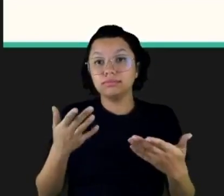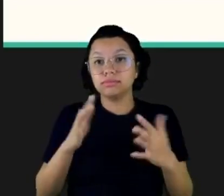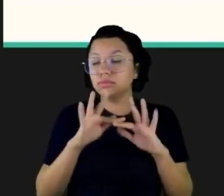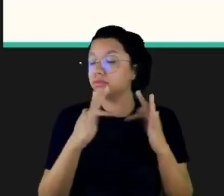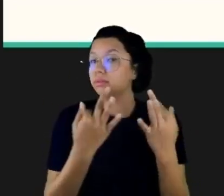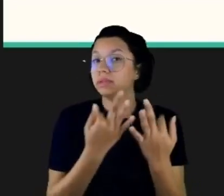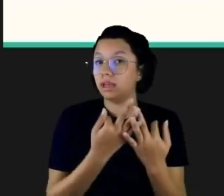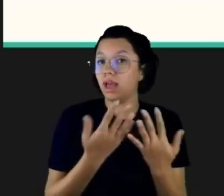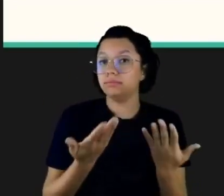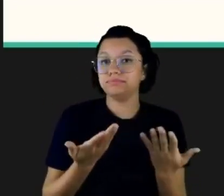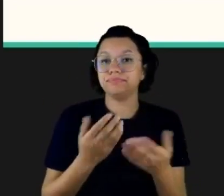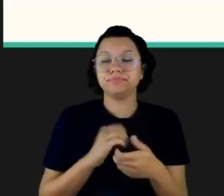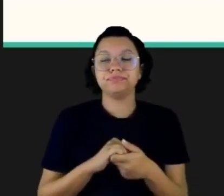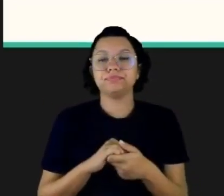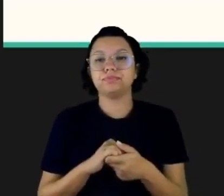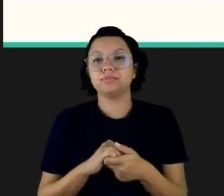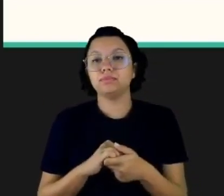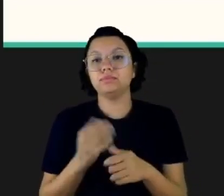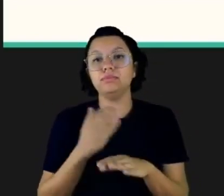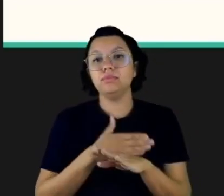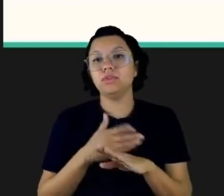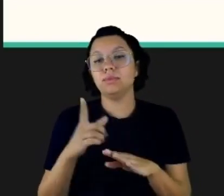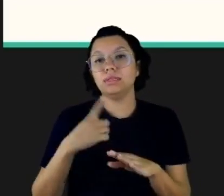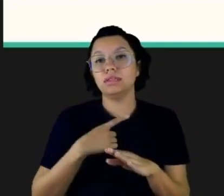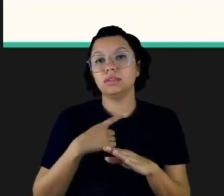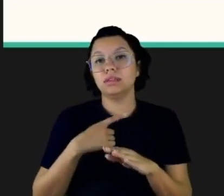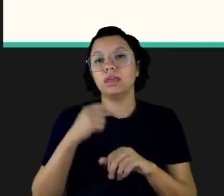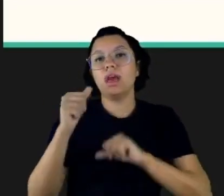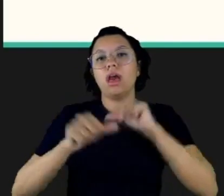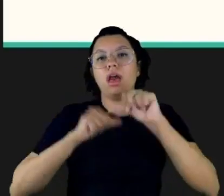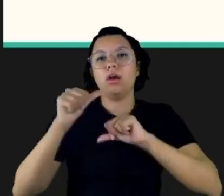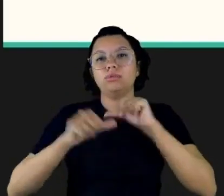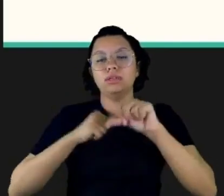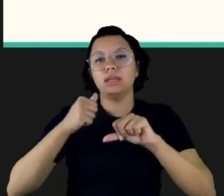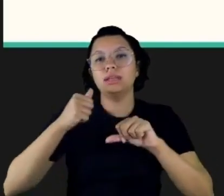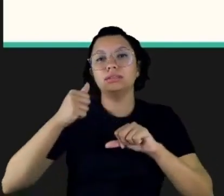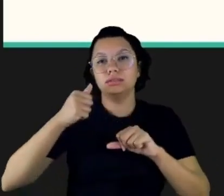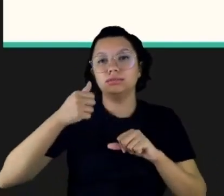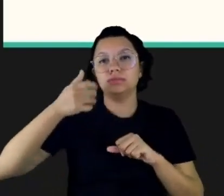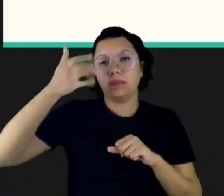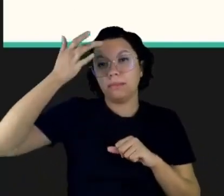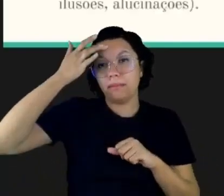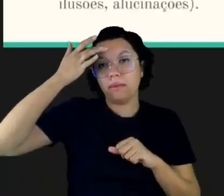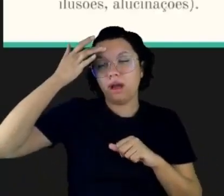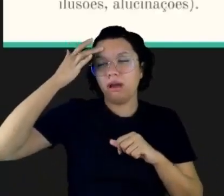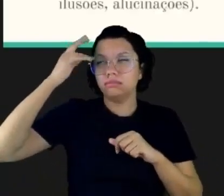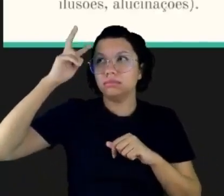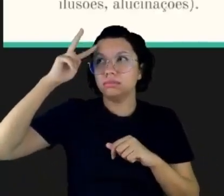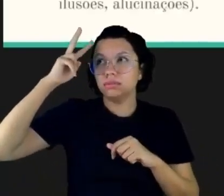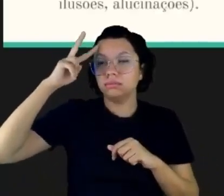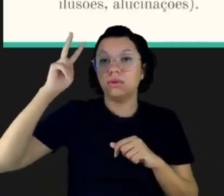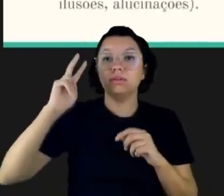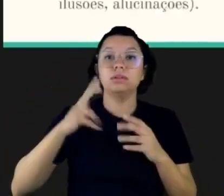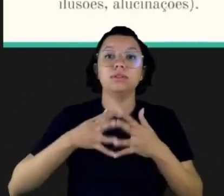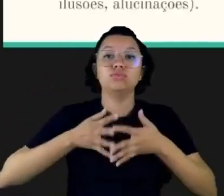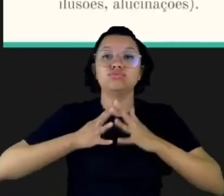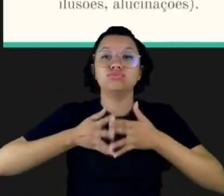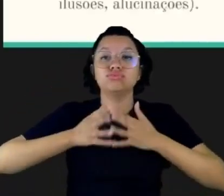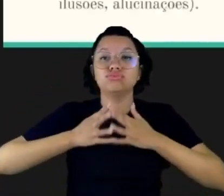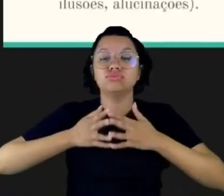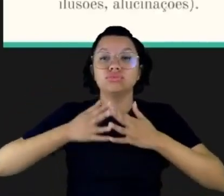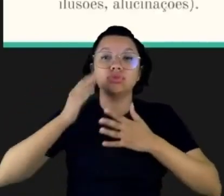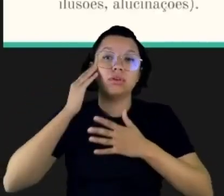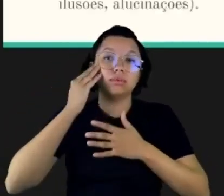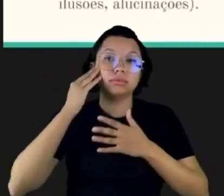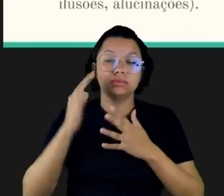E começa a ter alteração de memória. Então, esses são os sintomas do distúrbio de compreensão. Mas também o distúrbio,